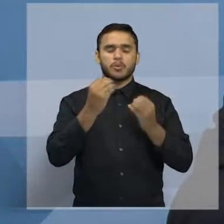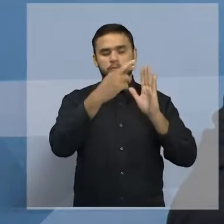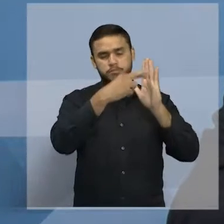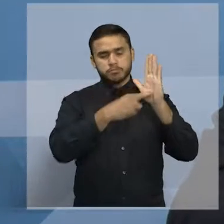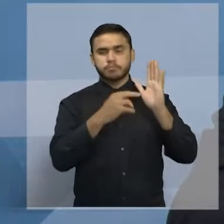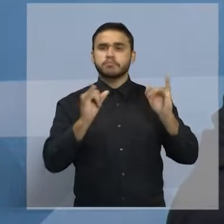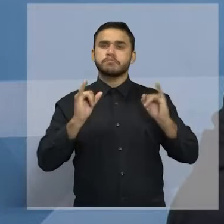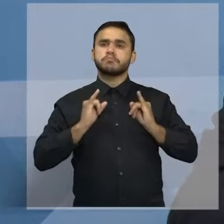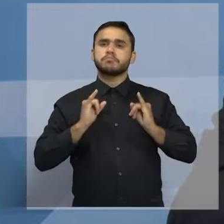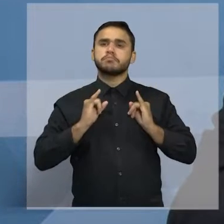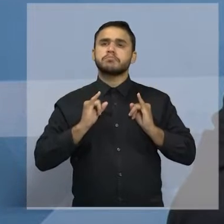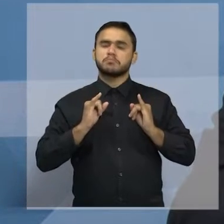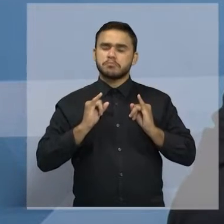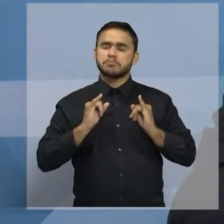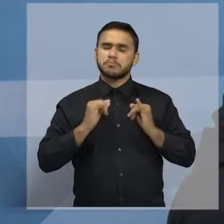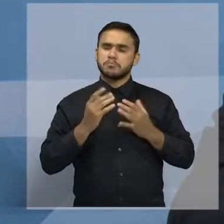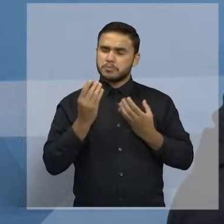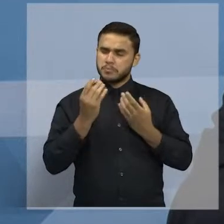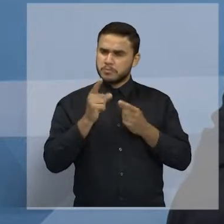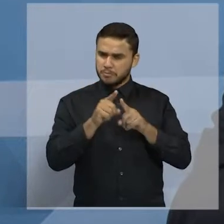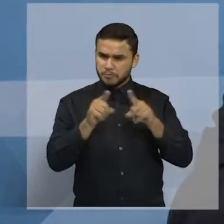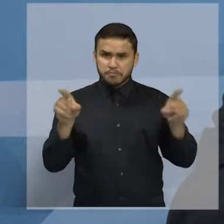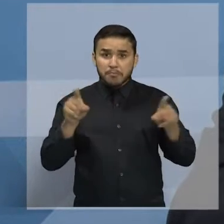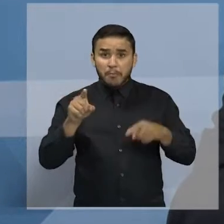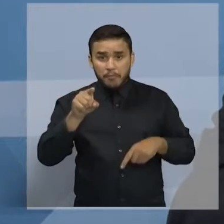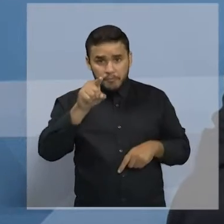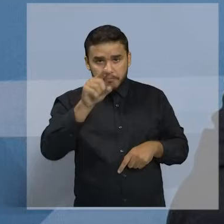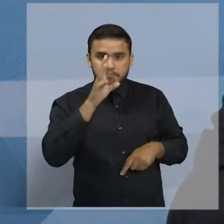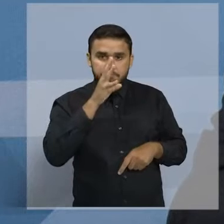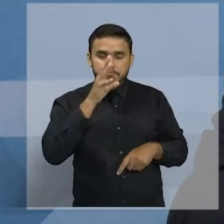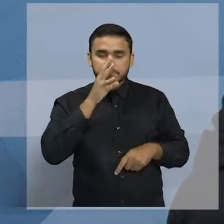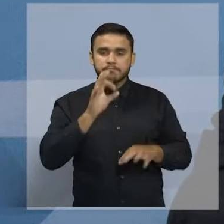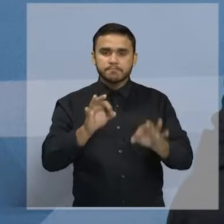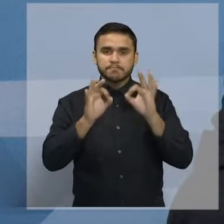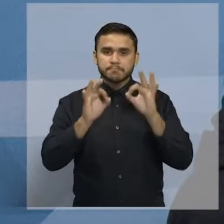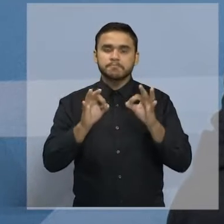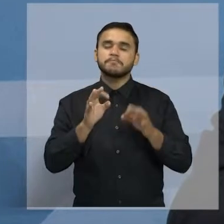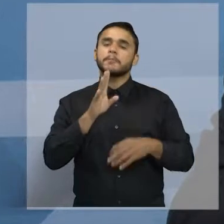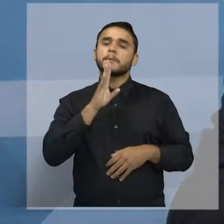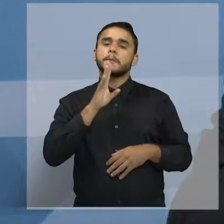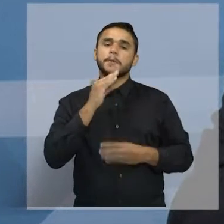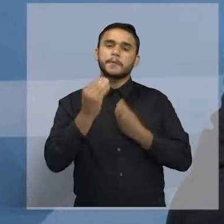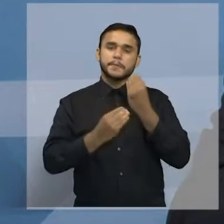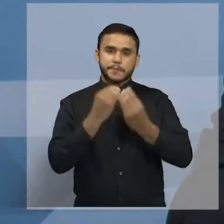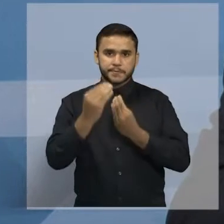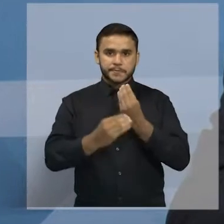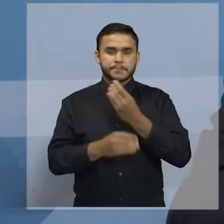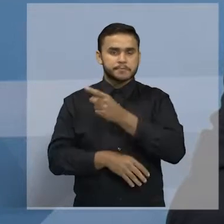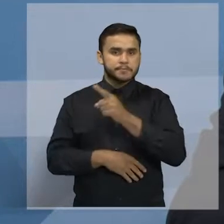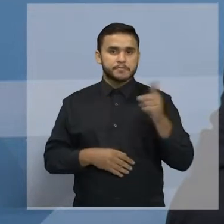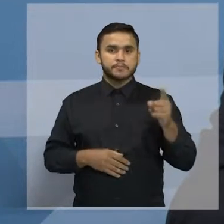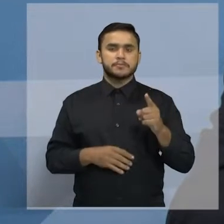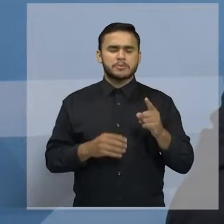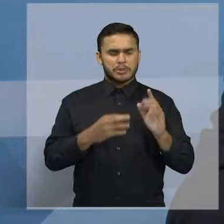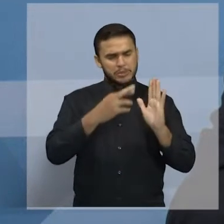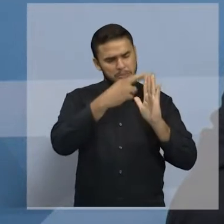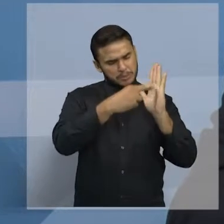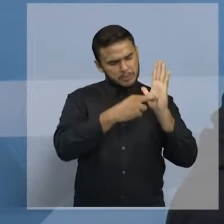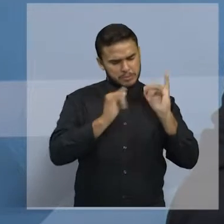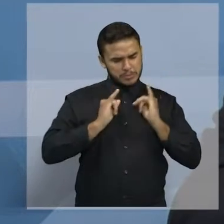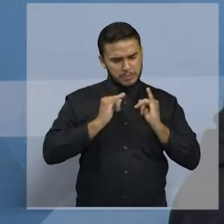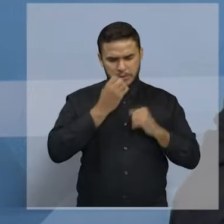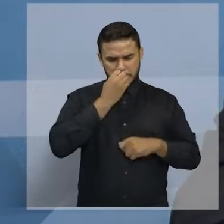aspectos da reforma da Previdência para tentar fazer com que você, assinante, possa finalmente conhecer em que